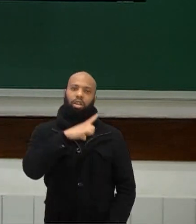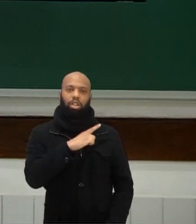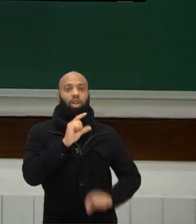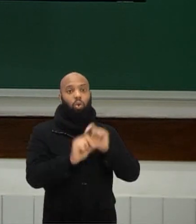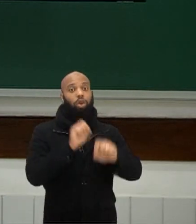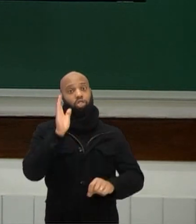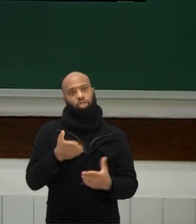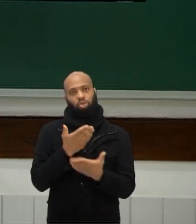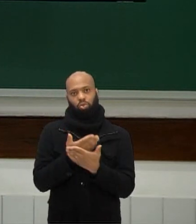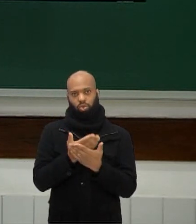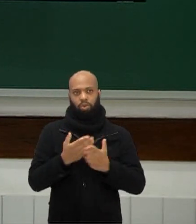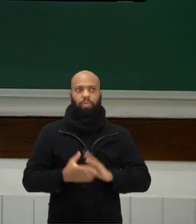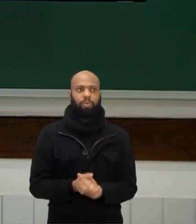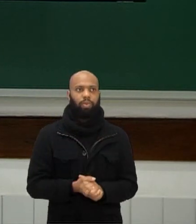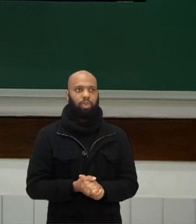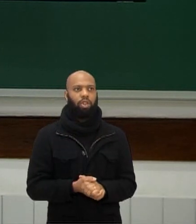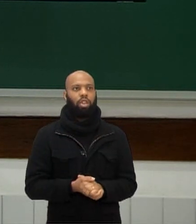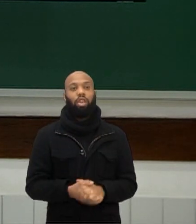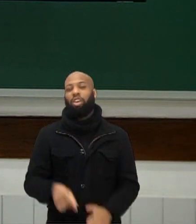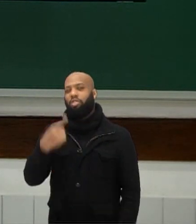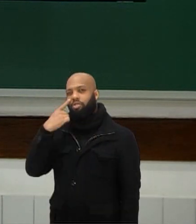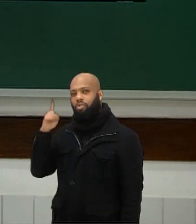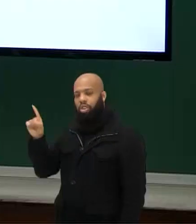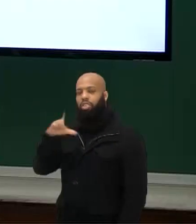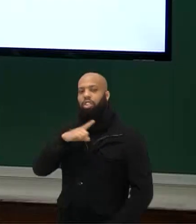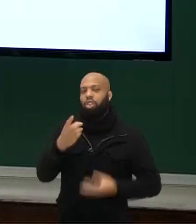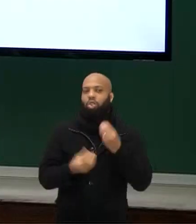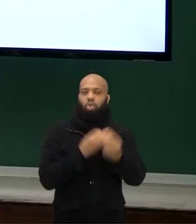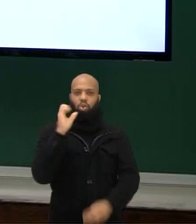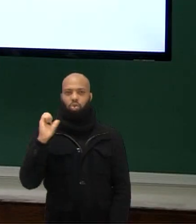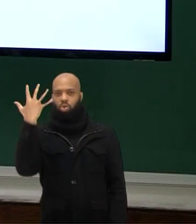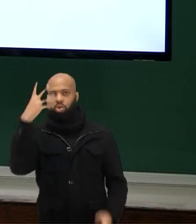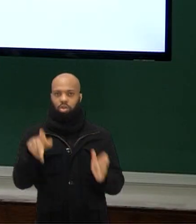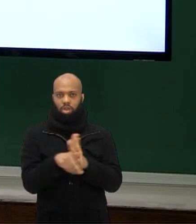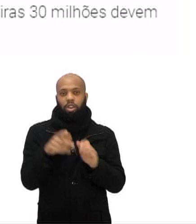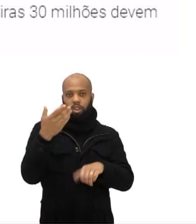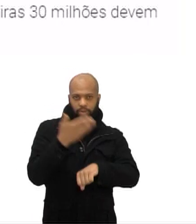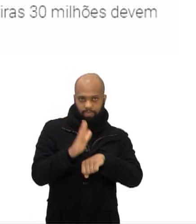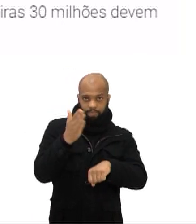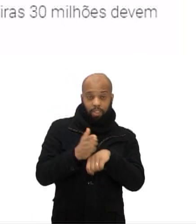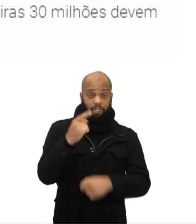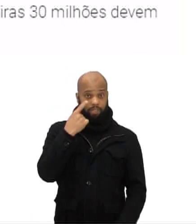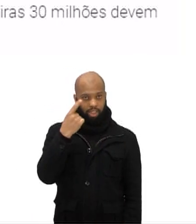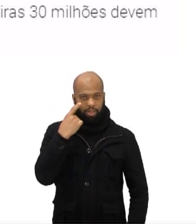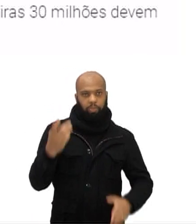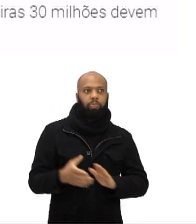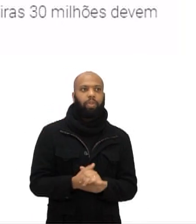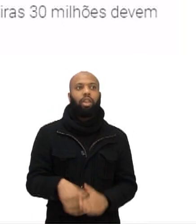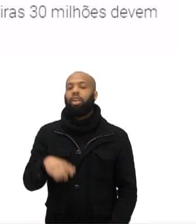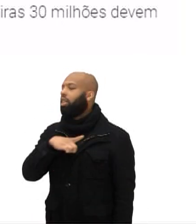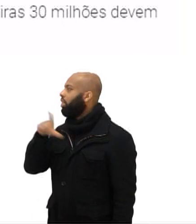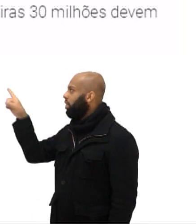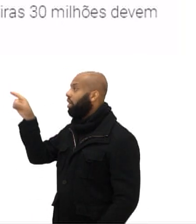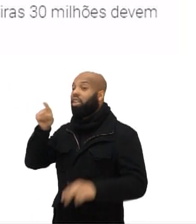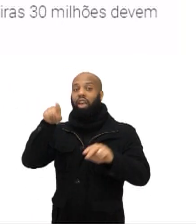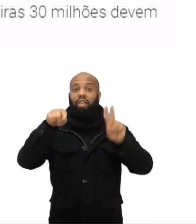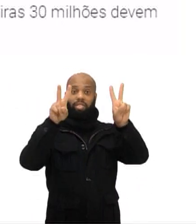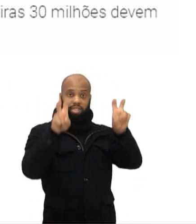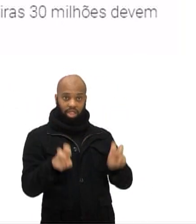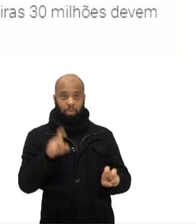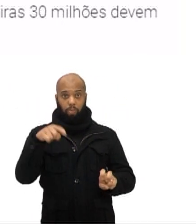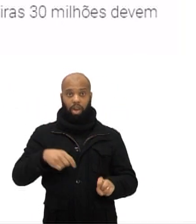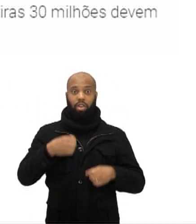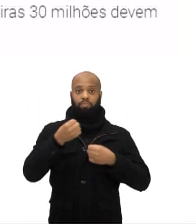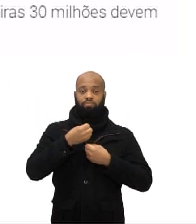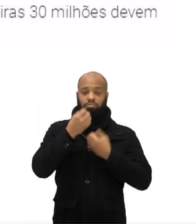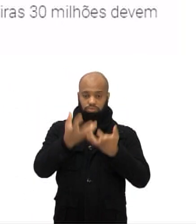que nós já vimos. Olha só como isso acontece na prática. Tenho aqui o título de uma notícia